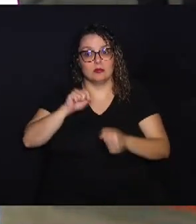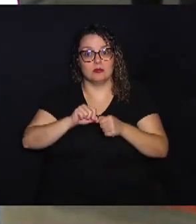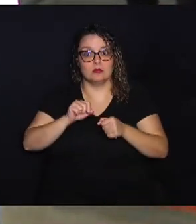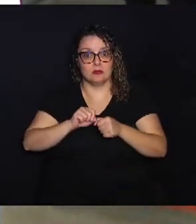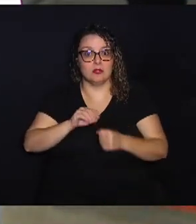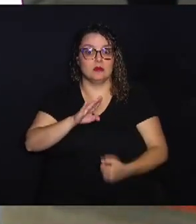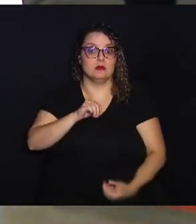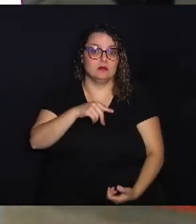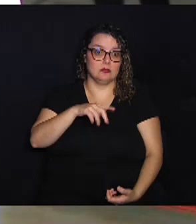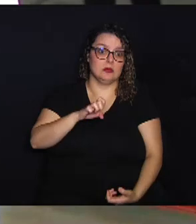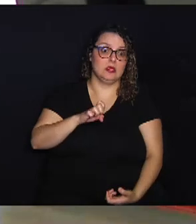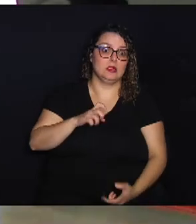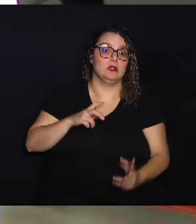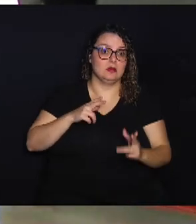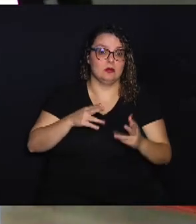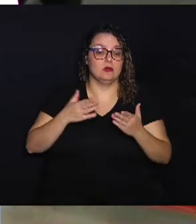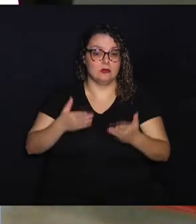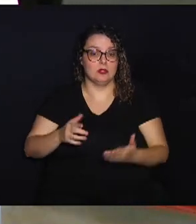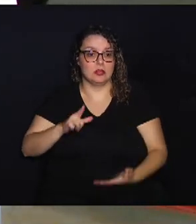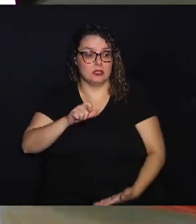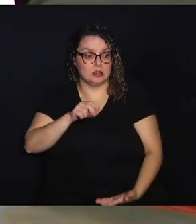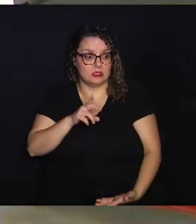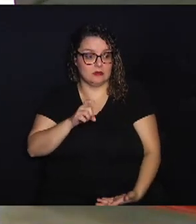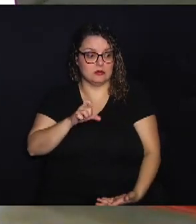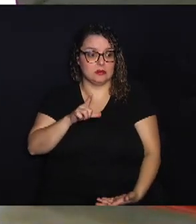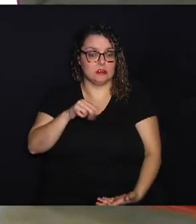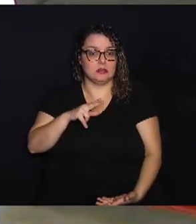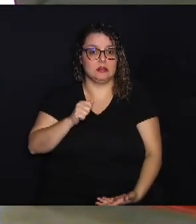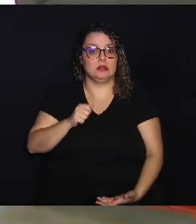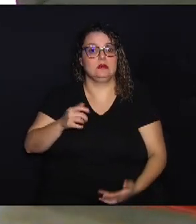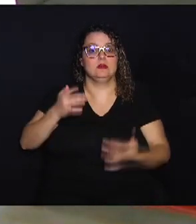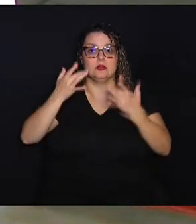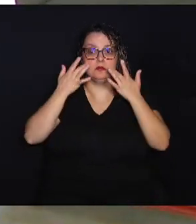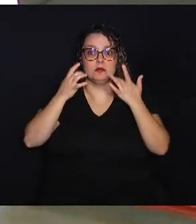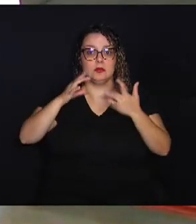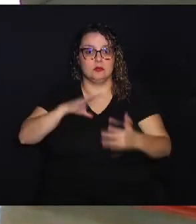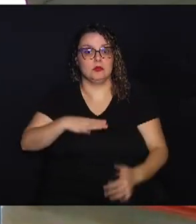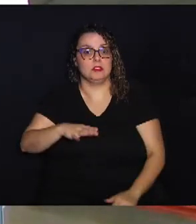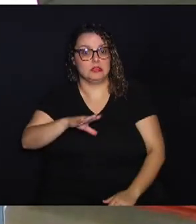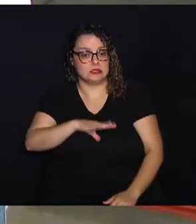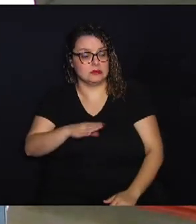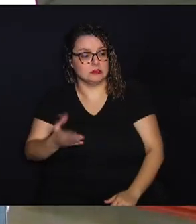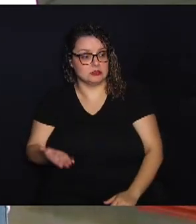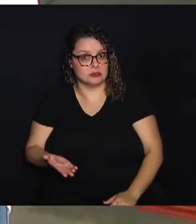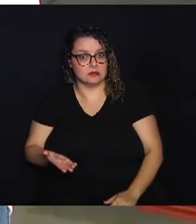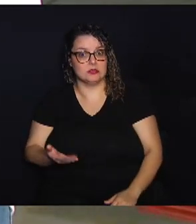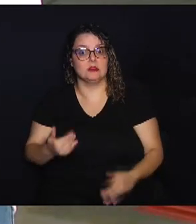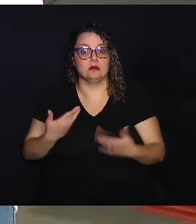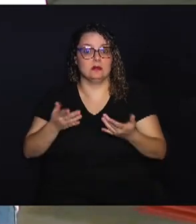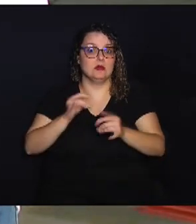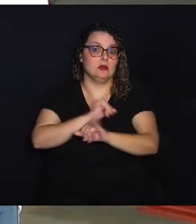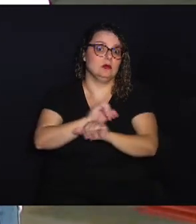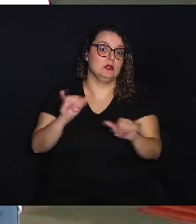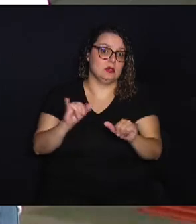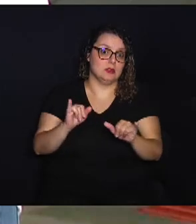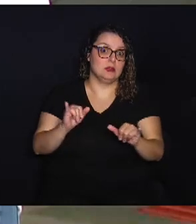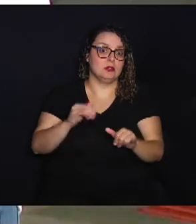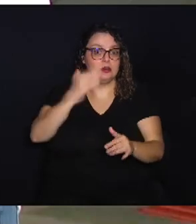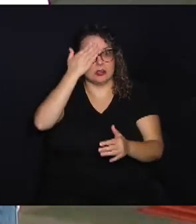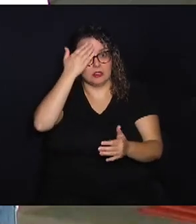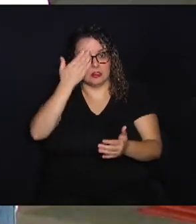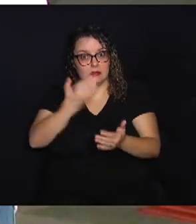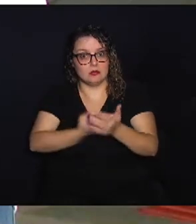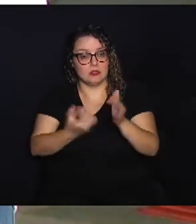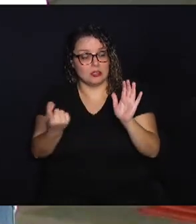baile, como foi esse que Laudelina fez no Teatro Municipal da cidade, que mensagem que você acredita que ficou